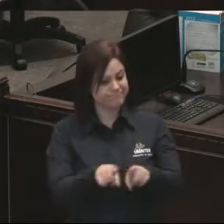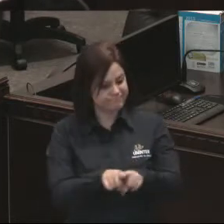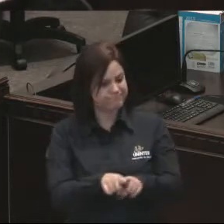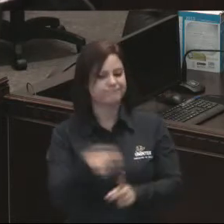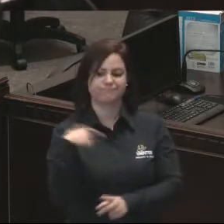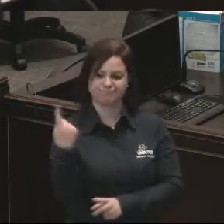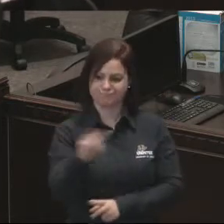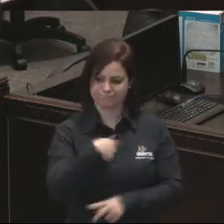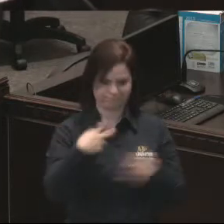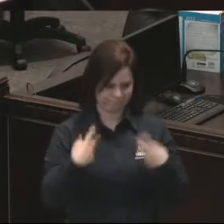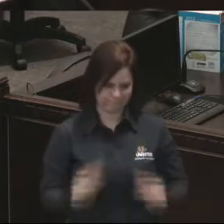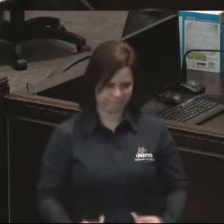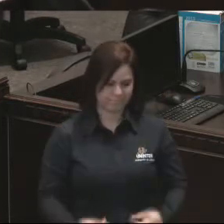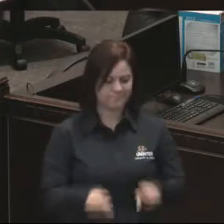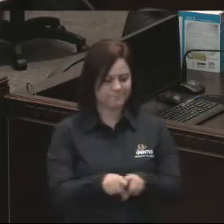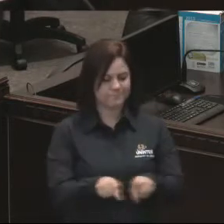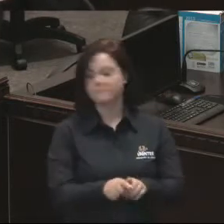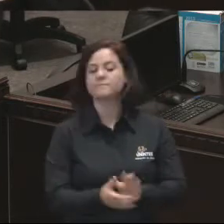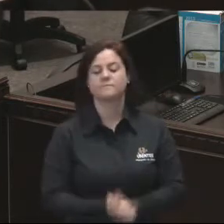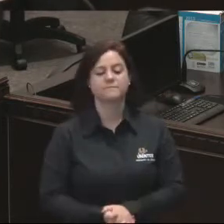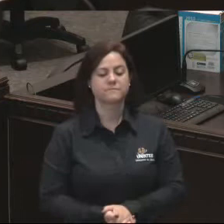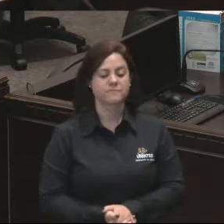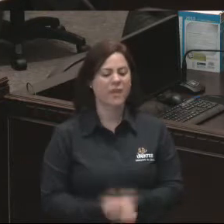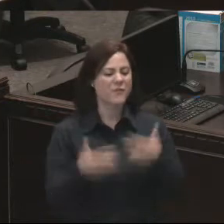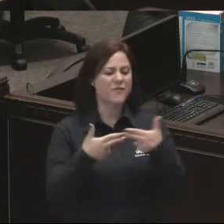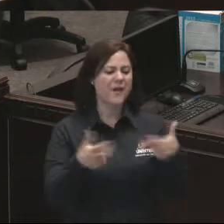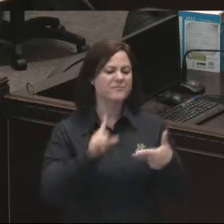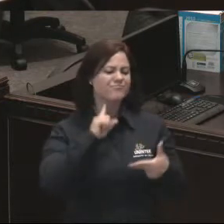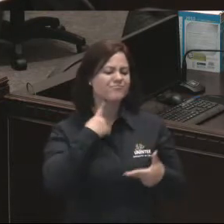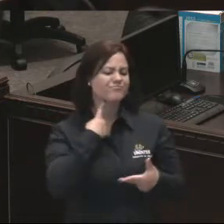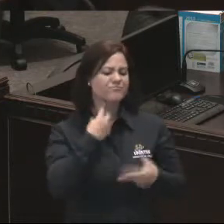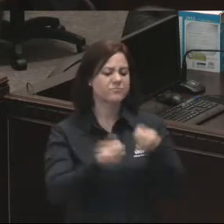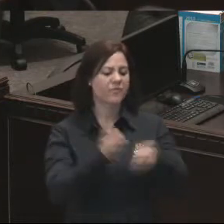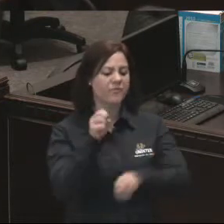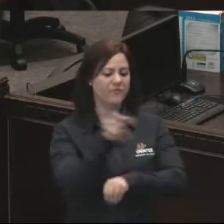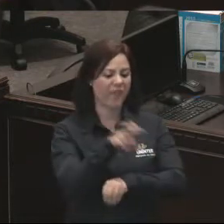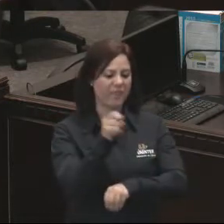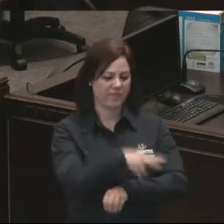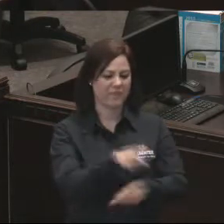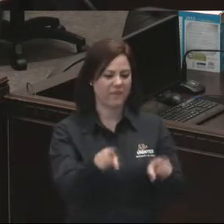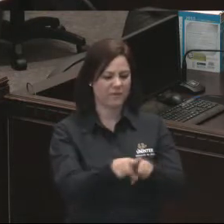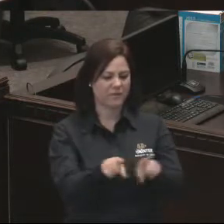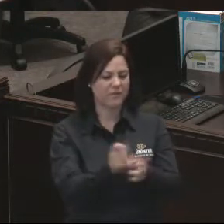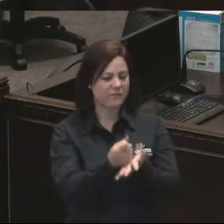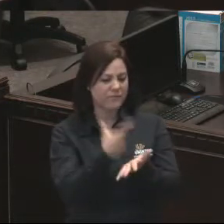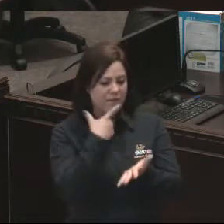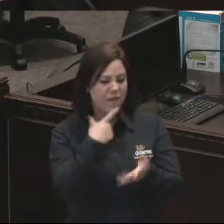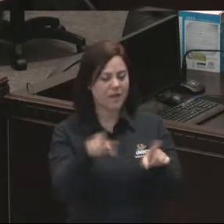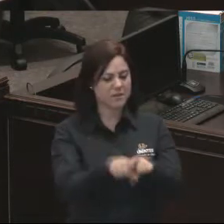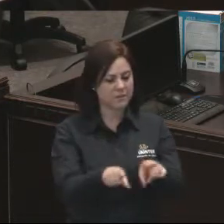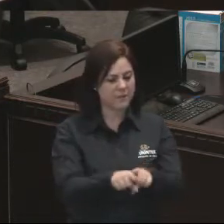homem. Então, nós temos aqui vários poluentes, como os pesticidas, os fármacos, os